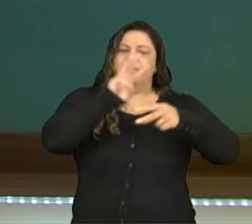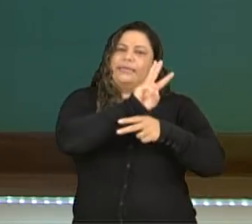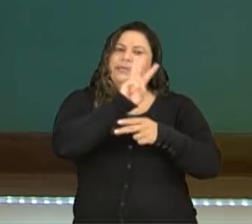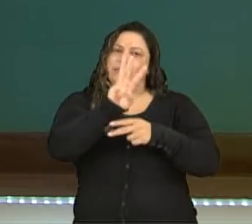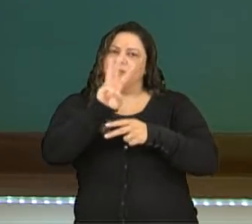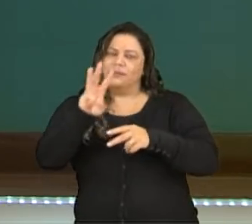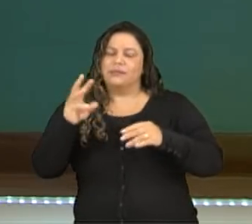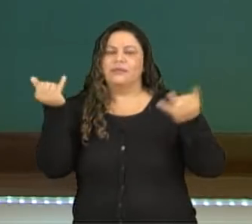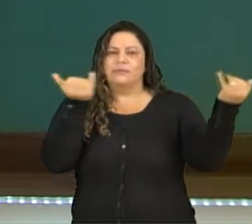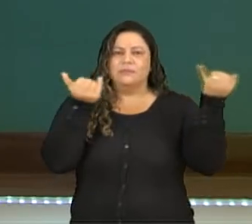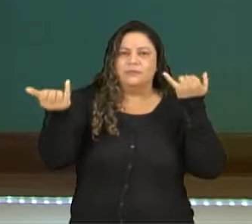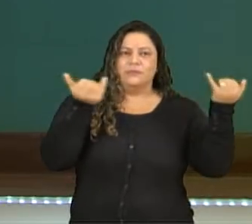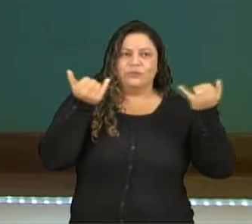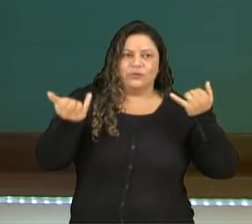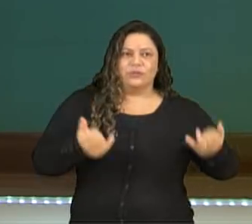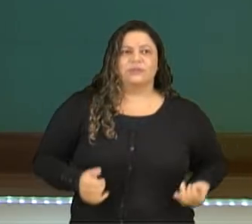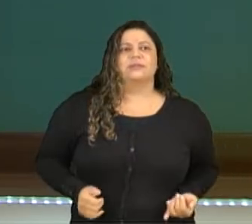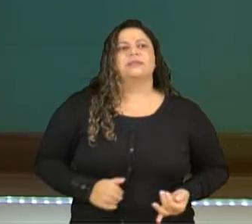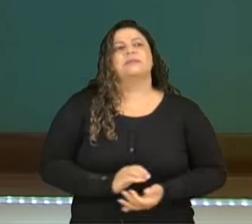notícia.